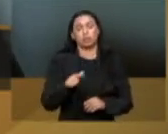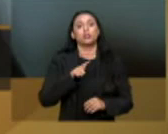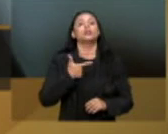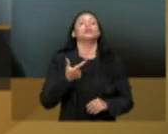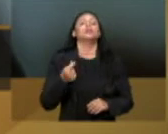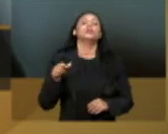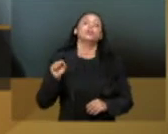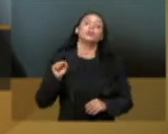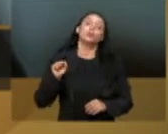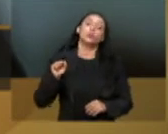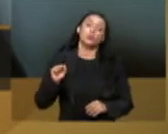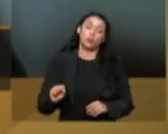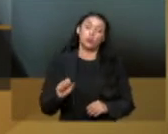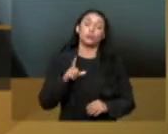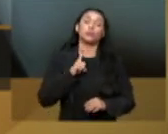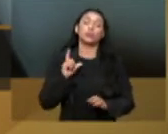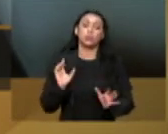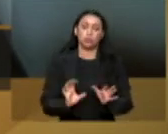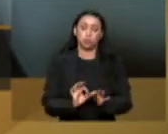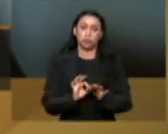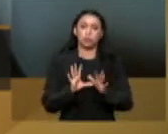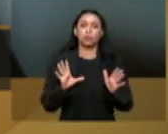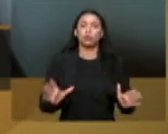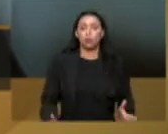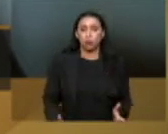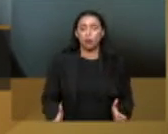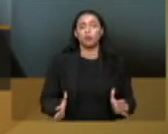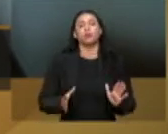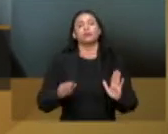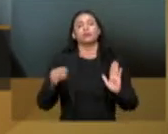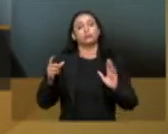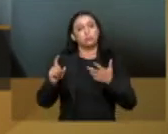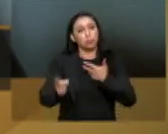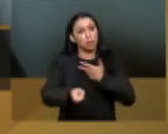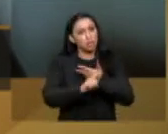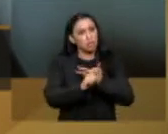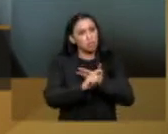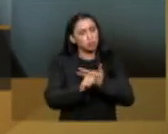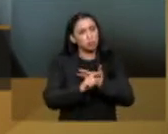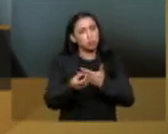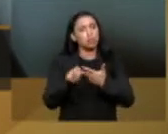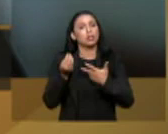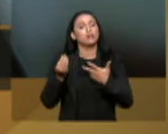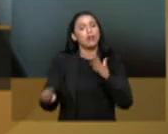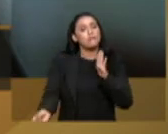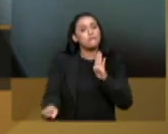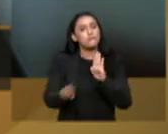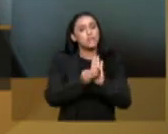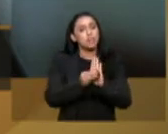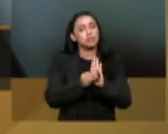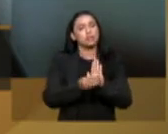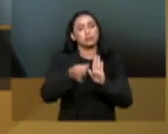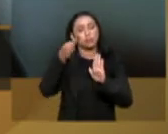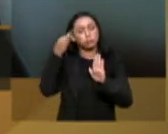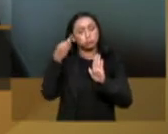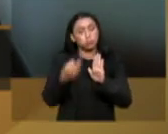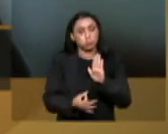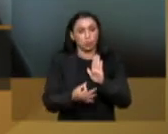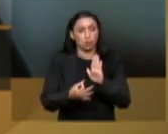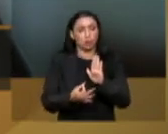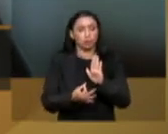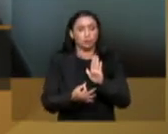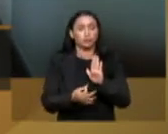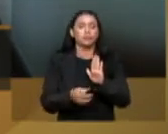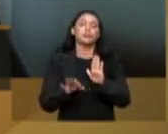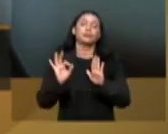11.727/2008, deixou, sim, espaço para o Poder Executivo tratar da fixação exata